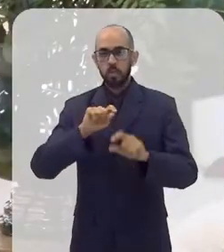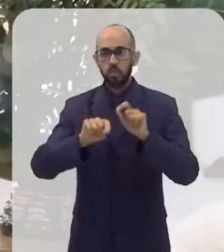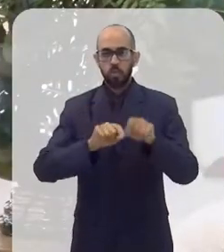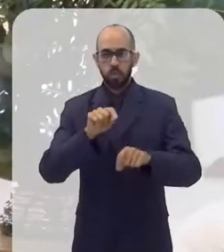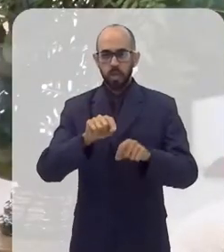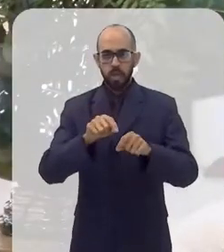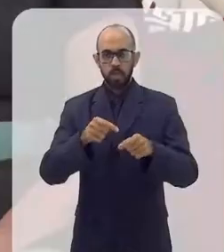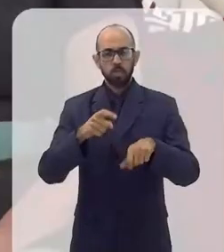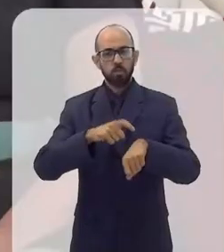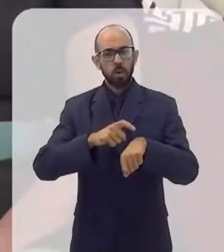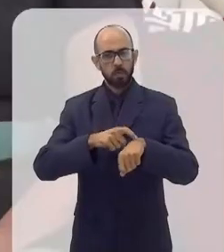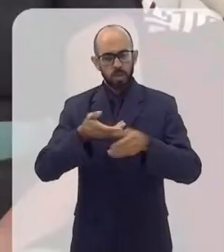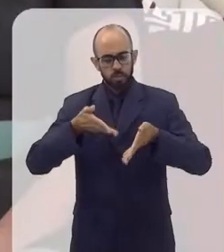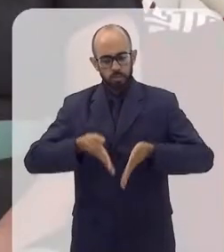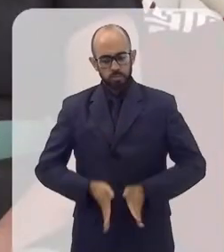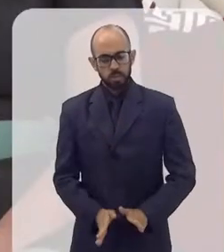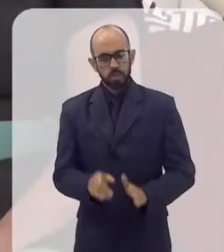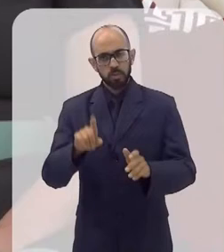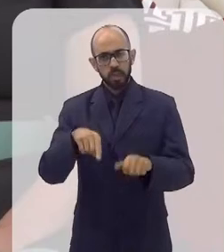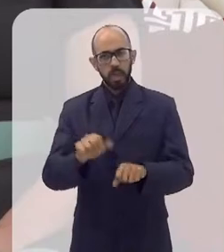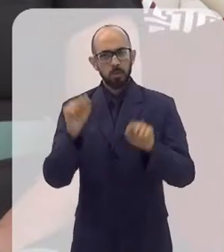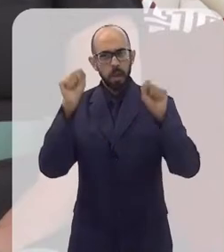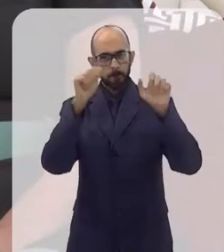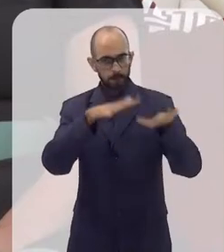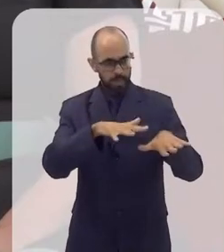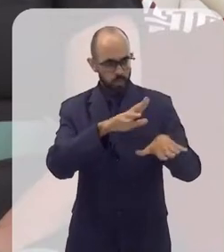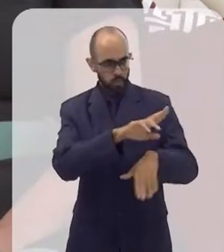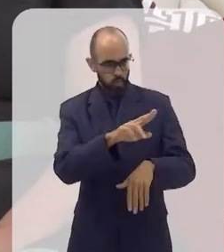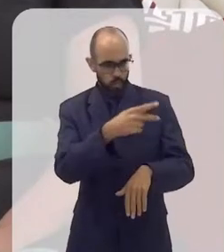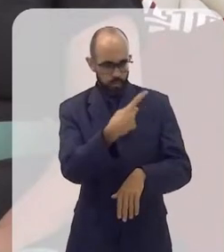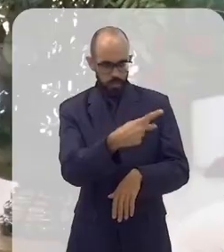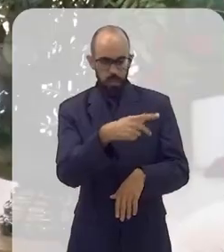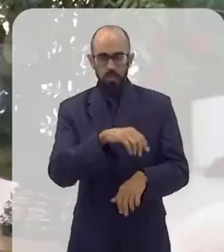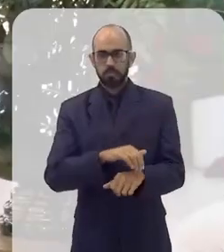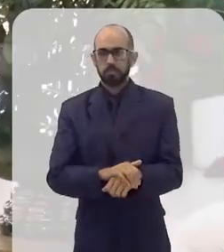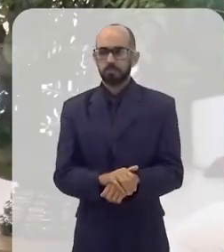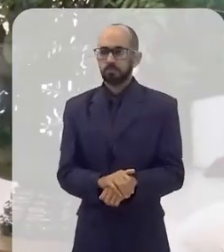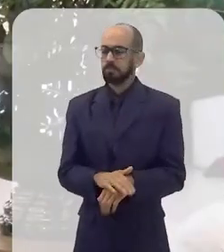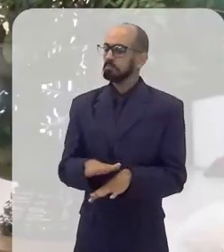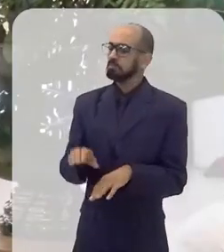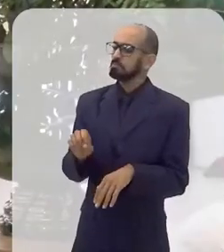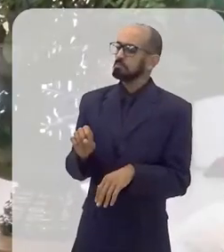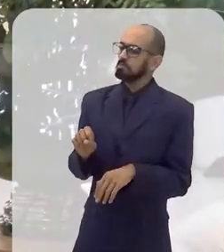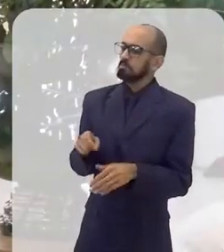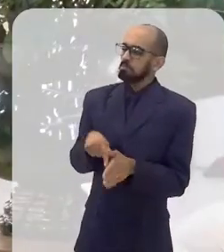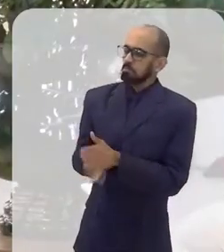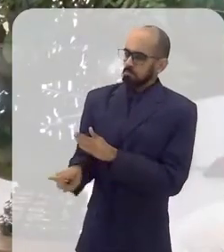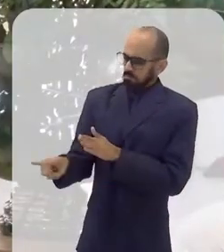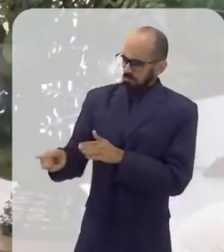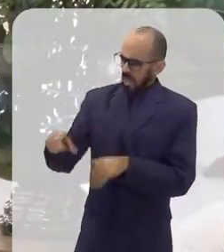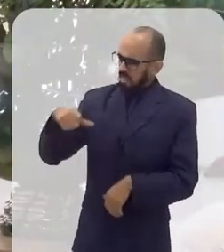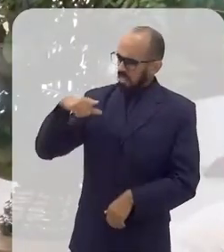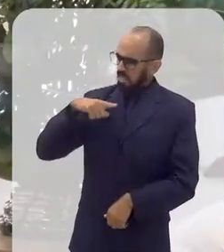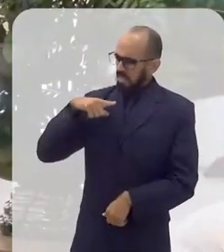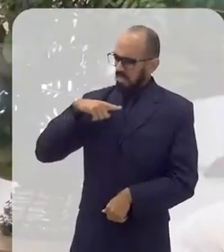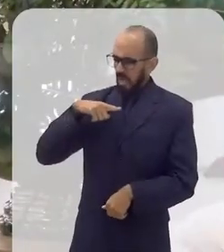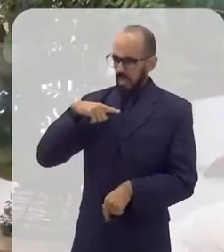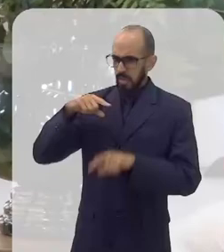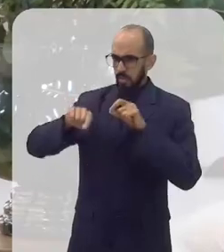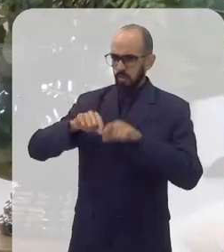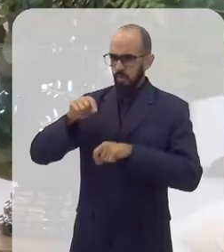em que a criança, logo após ela nascer, que é a bênção e o nome que ela recebe. Existe alguma forma